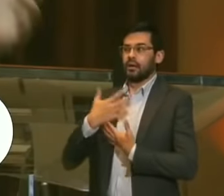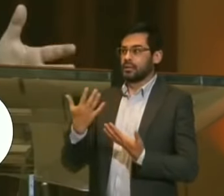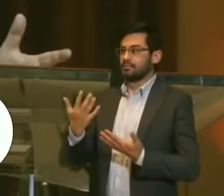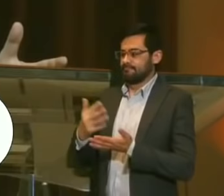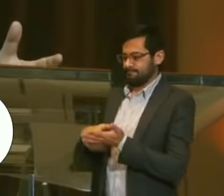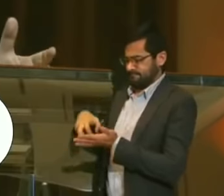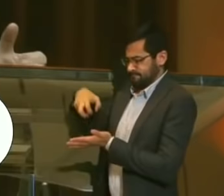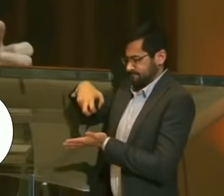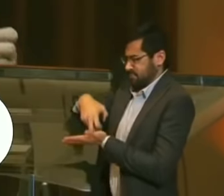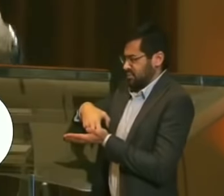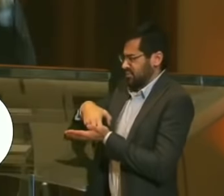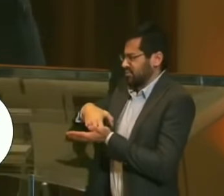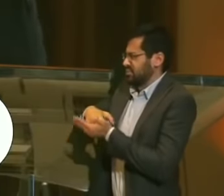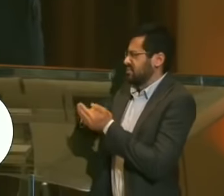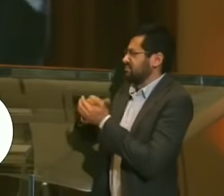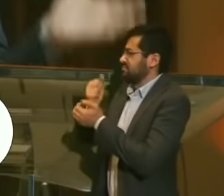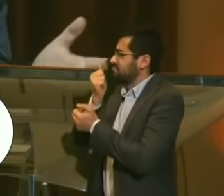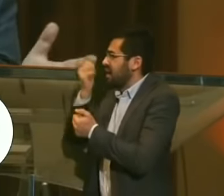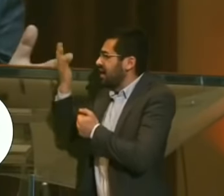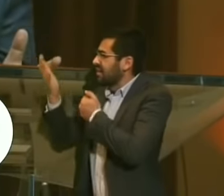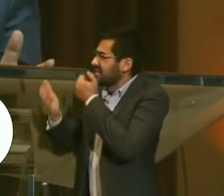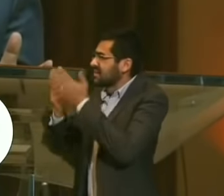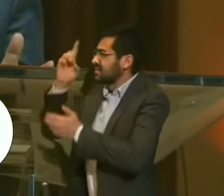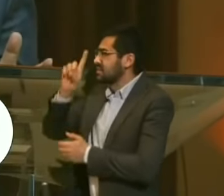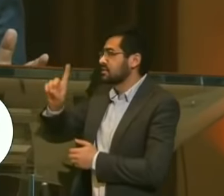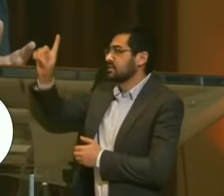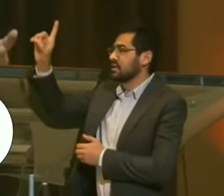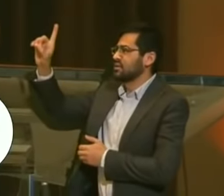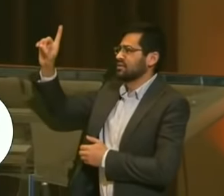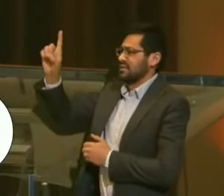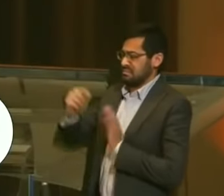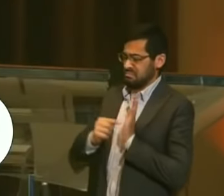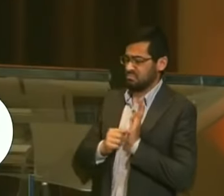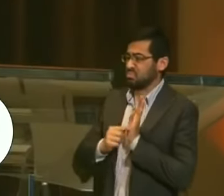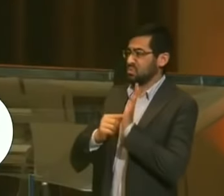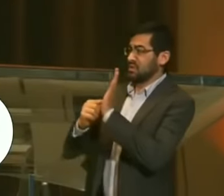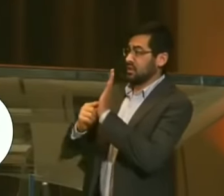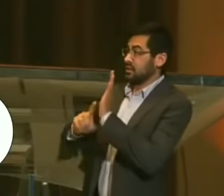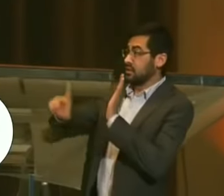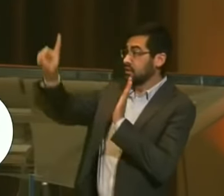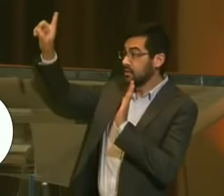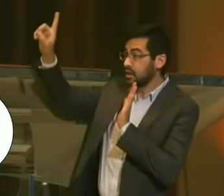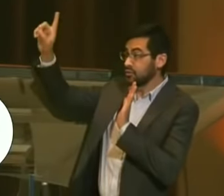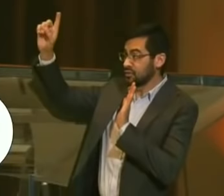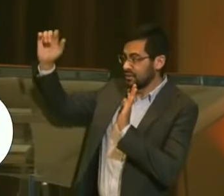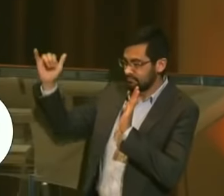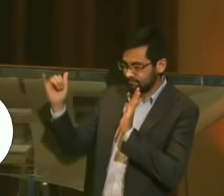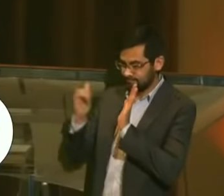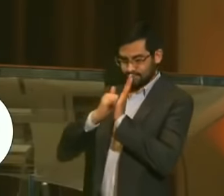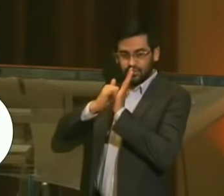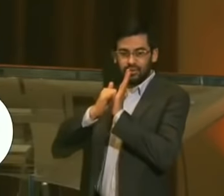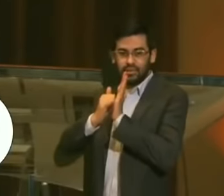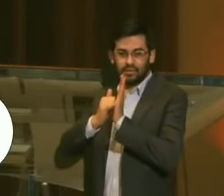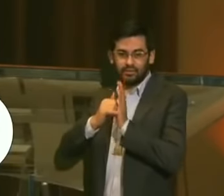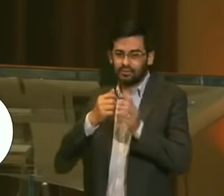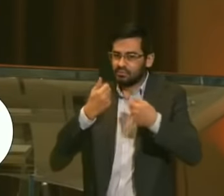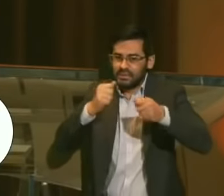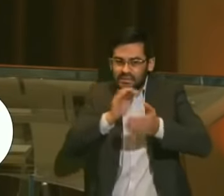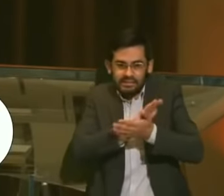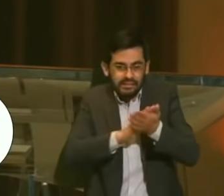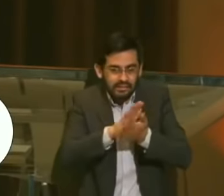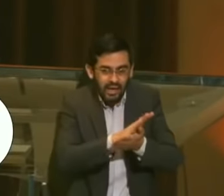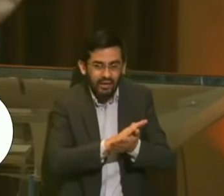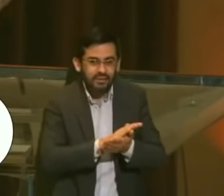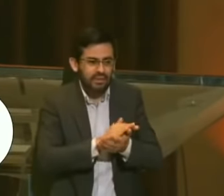se ajoelhar na presença dele, vai confessar os seus pecados e não precisa de mais nada, não precisa de